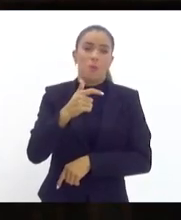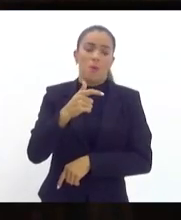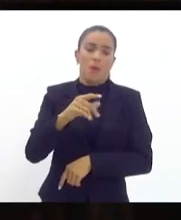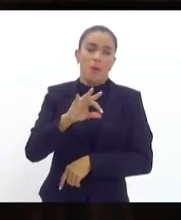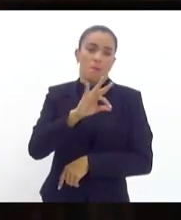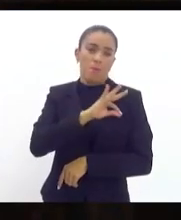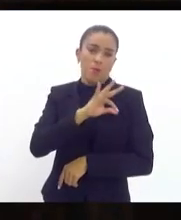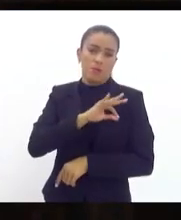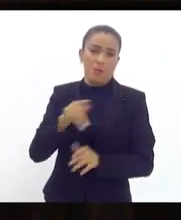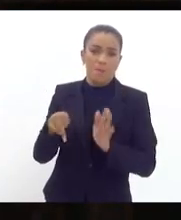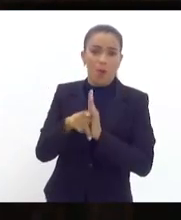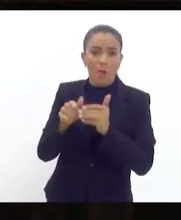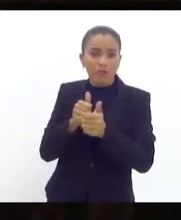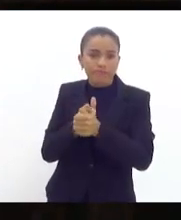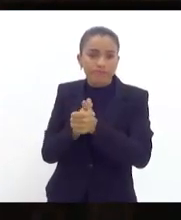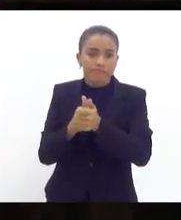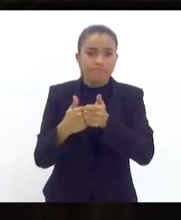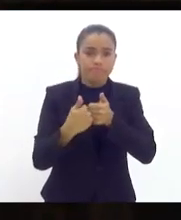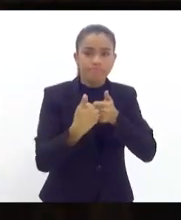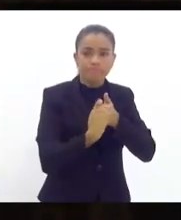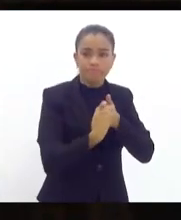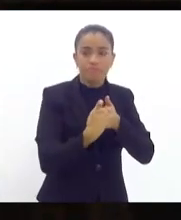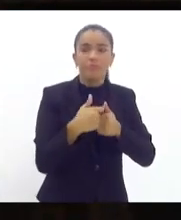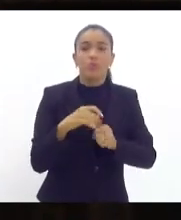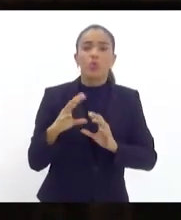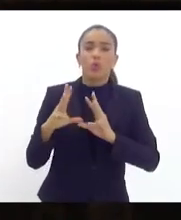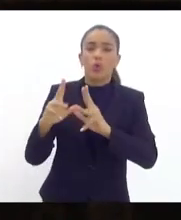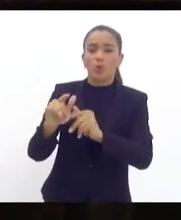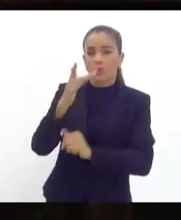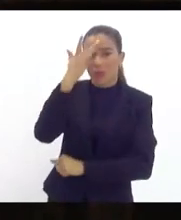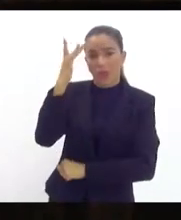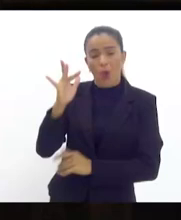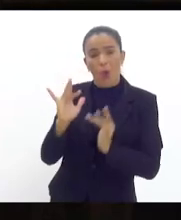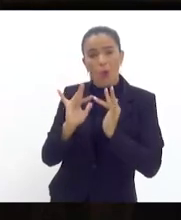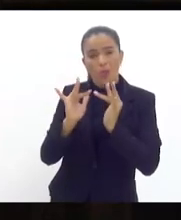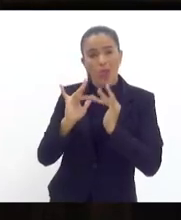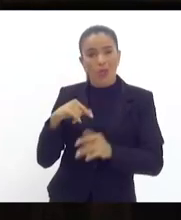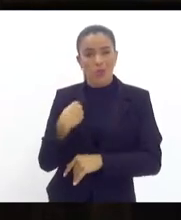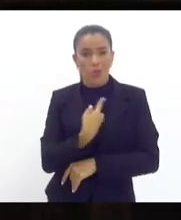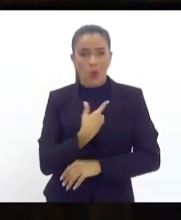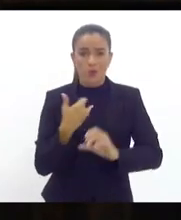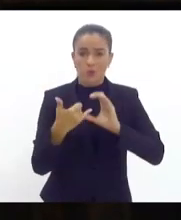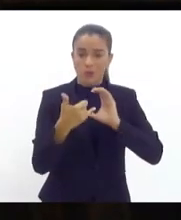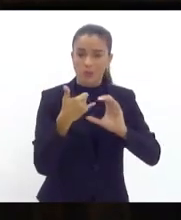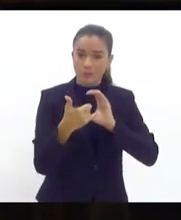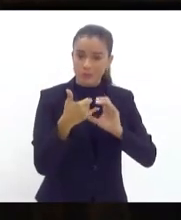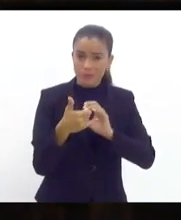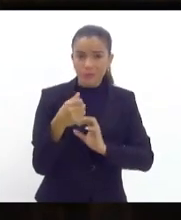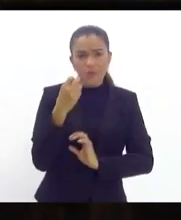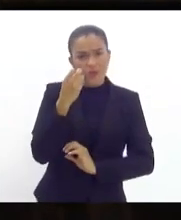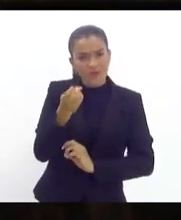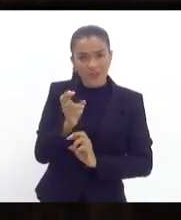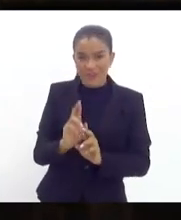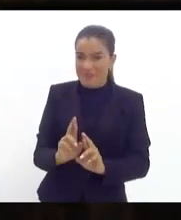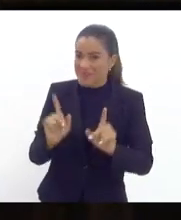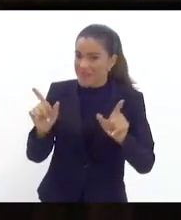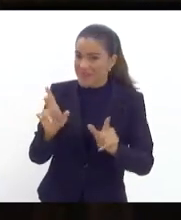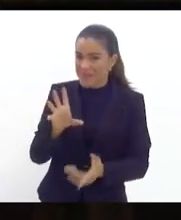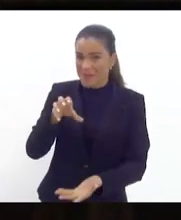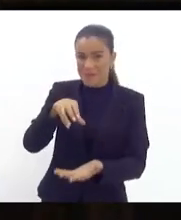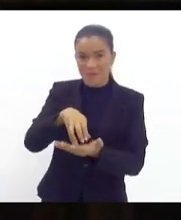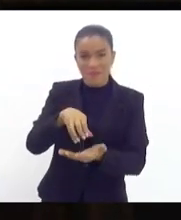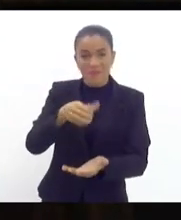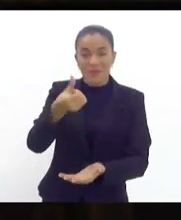né de todo mundo tem o nosso contato e assim como o eu vi essa diferença no batalhão